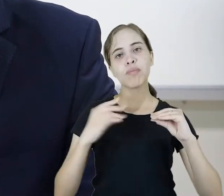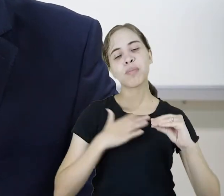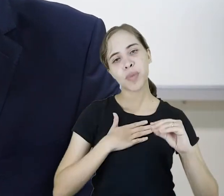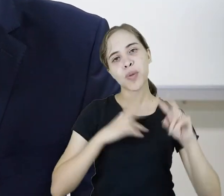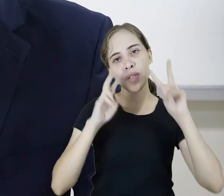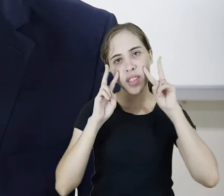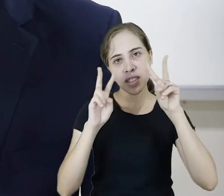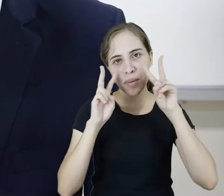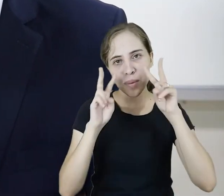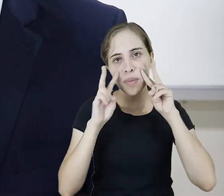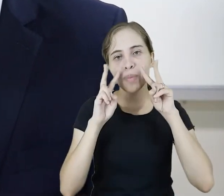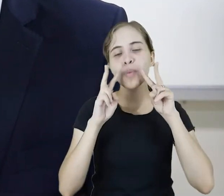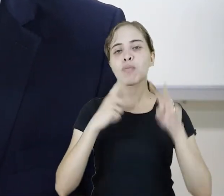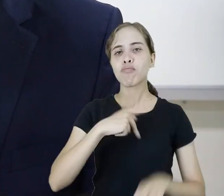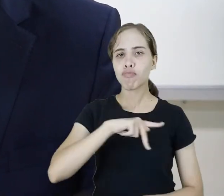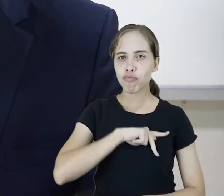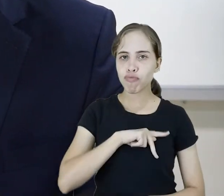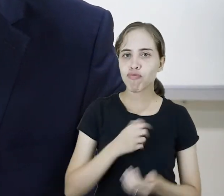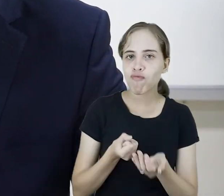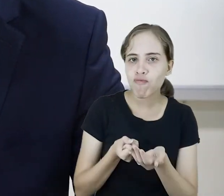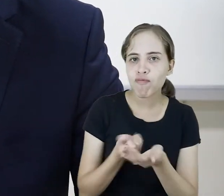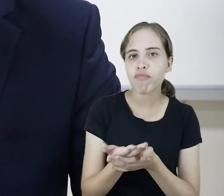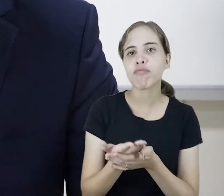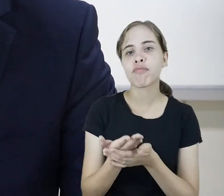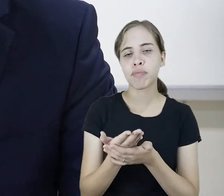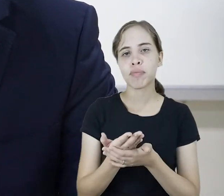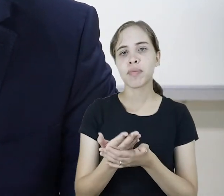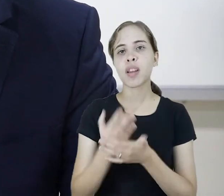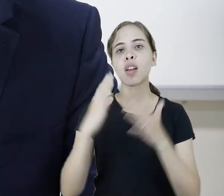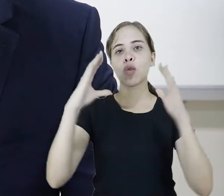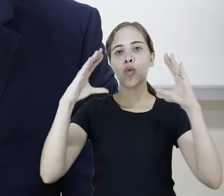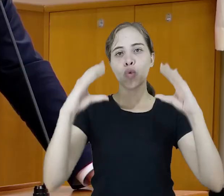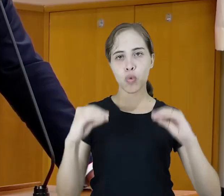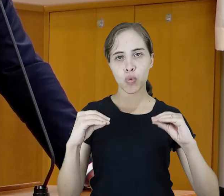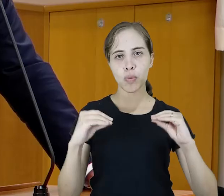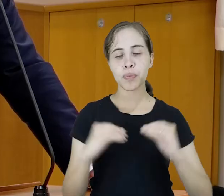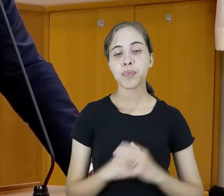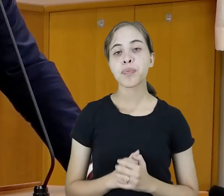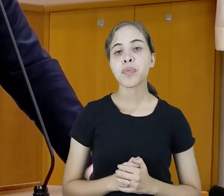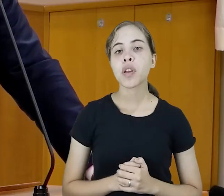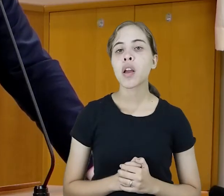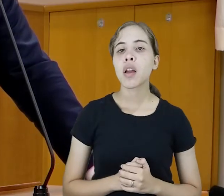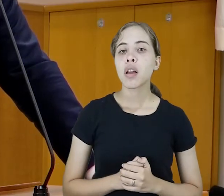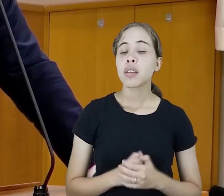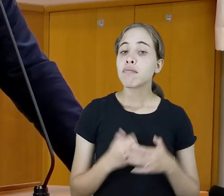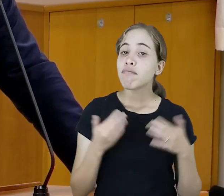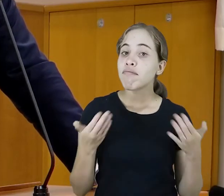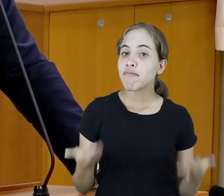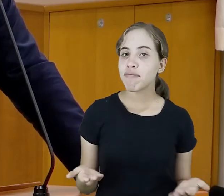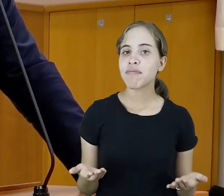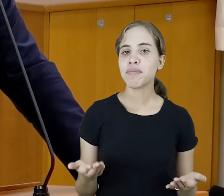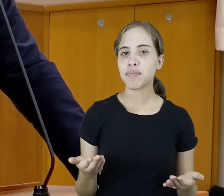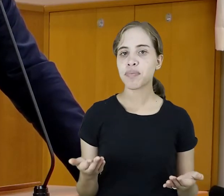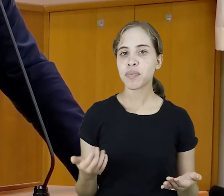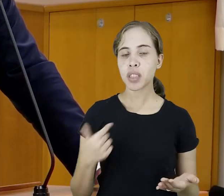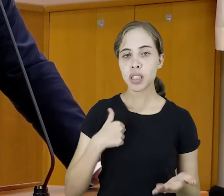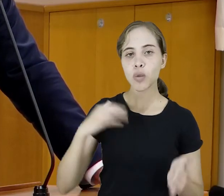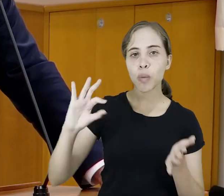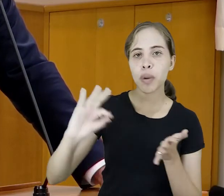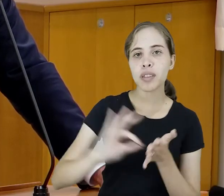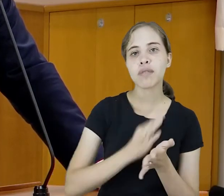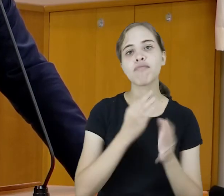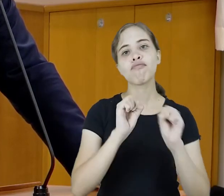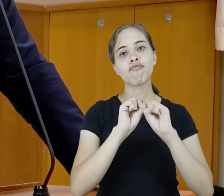meu testemunho pessoal do livro de Mórmon. O fato de ter me matriculado